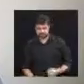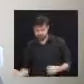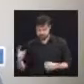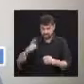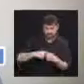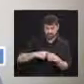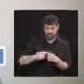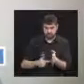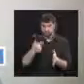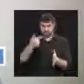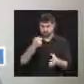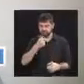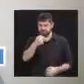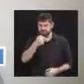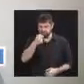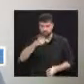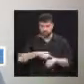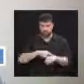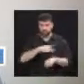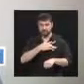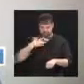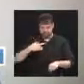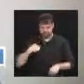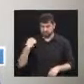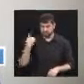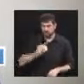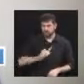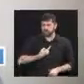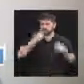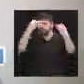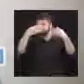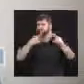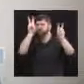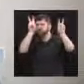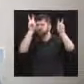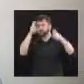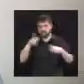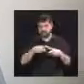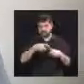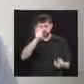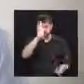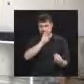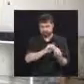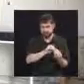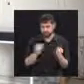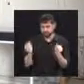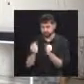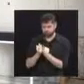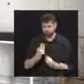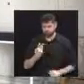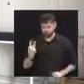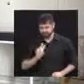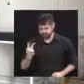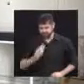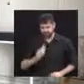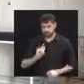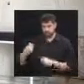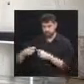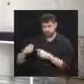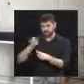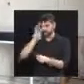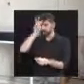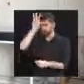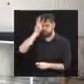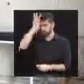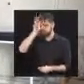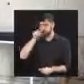Estamos de volta para o segundo bloco do Momento Saúde e estamos falando sobre medicina integrativa. Aqui ao meu lado, o Dr. William